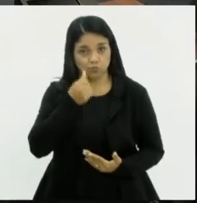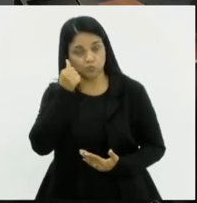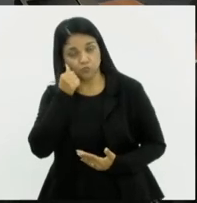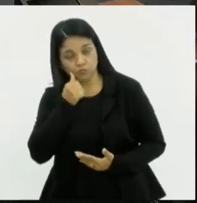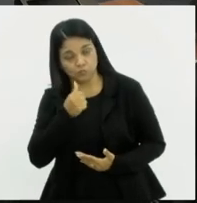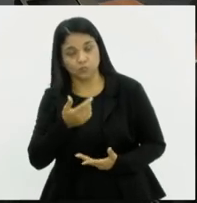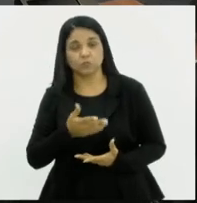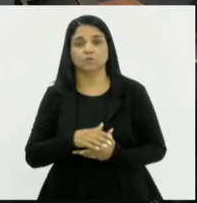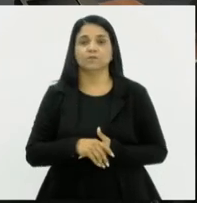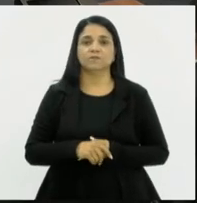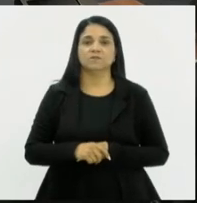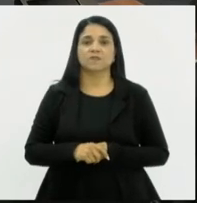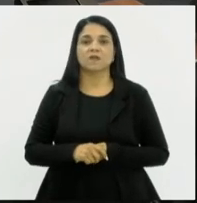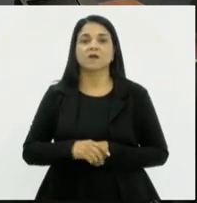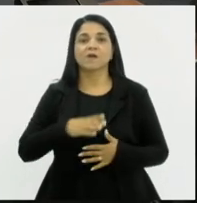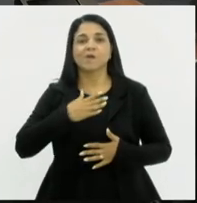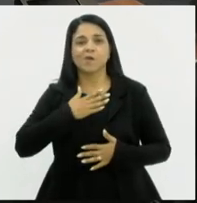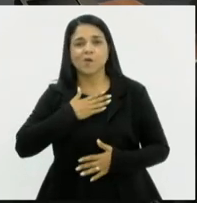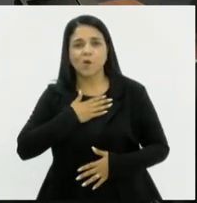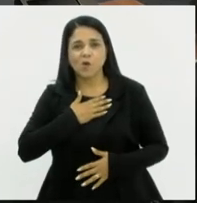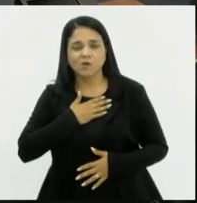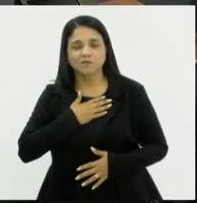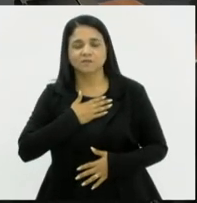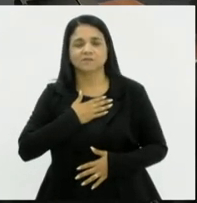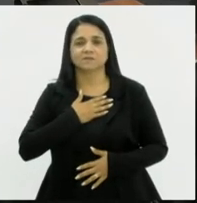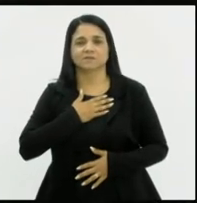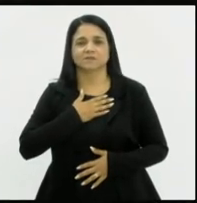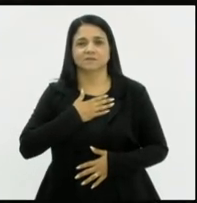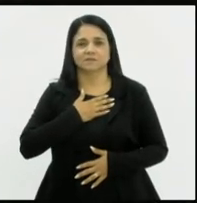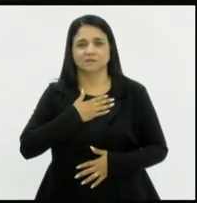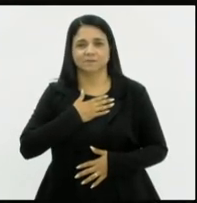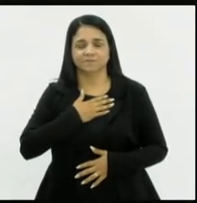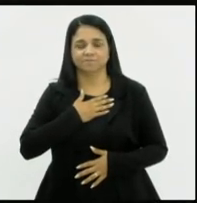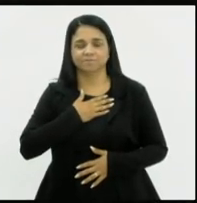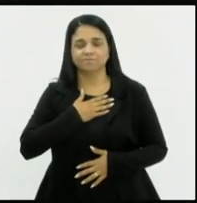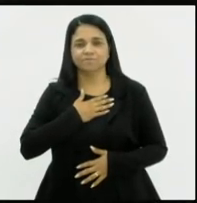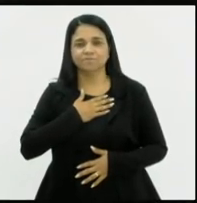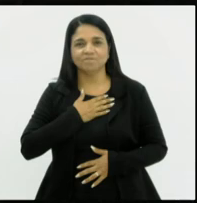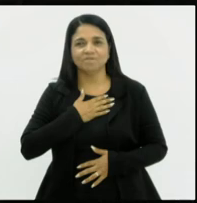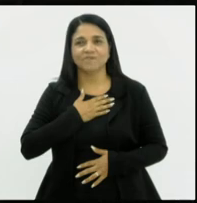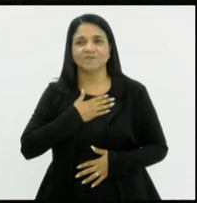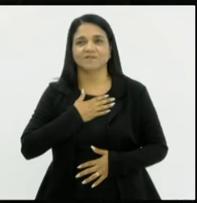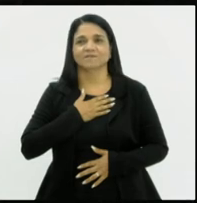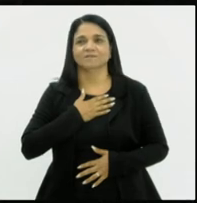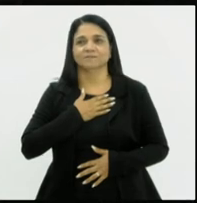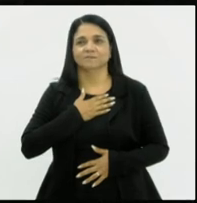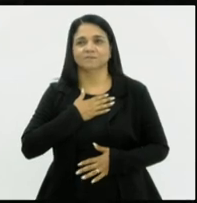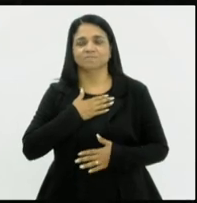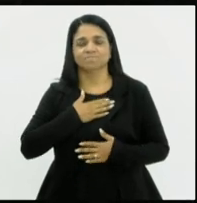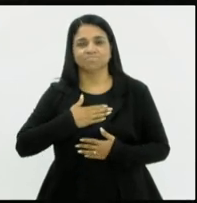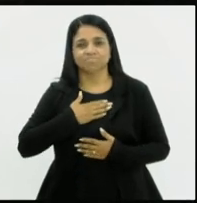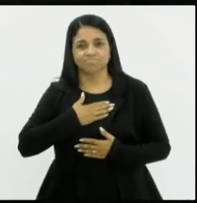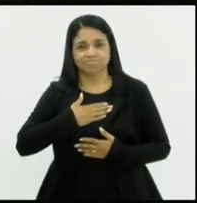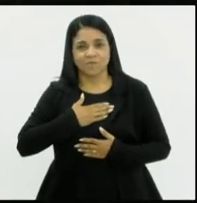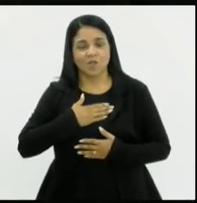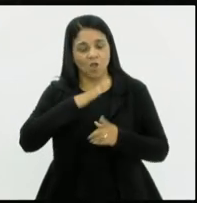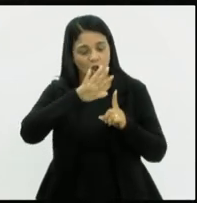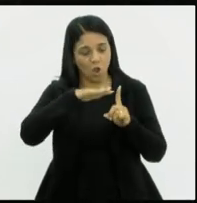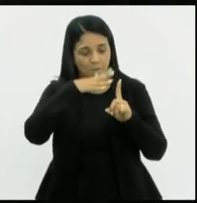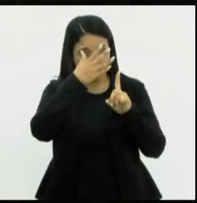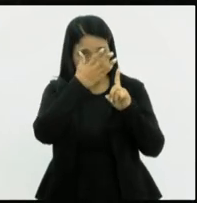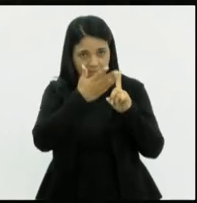E também gostaria de, por último, dedicar essa